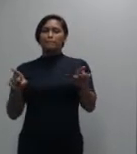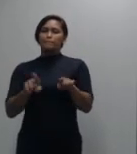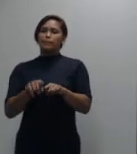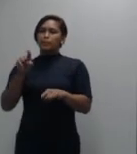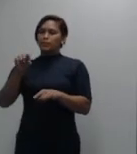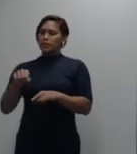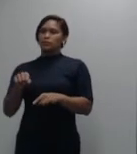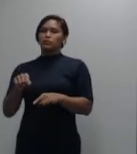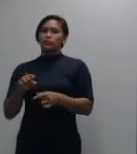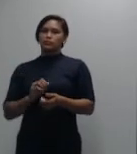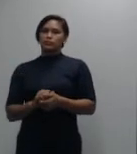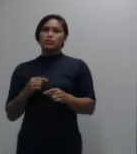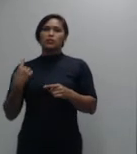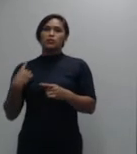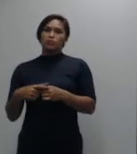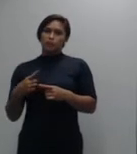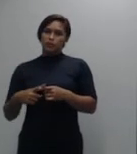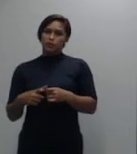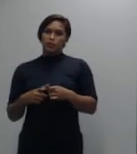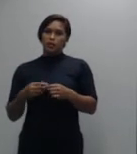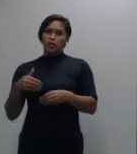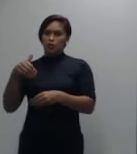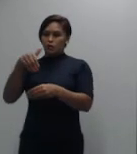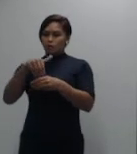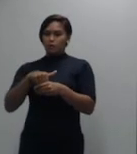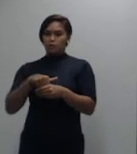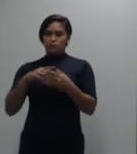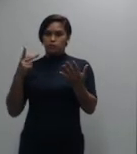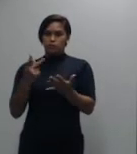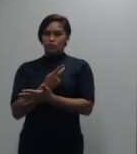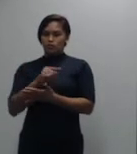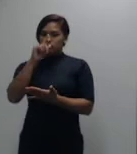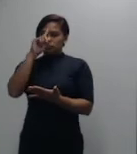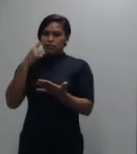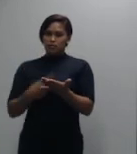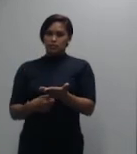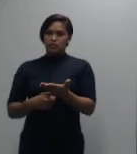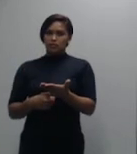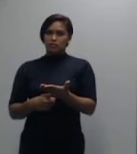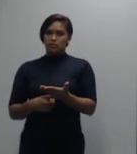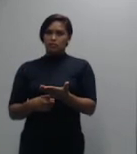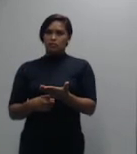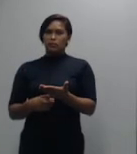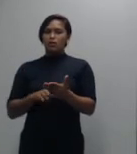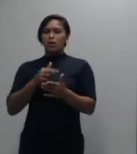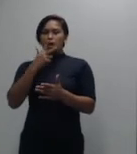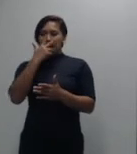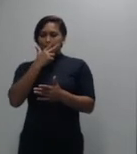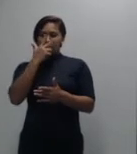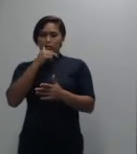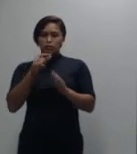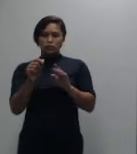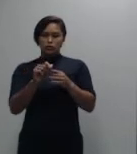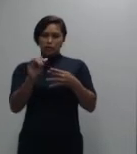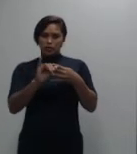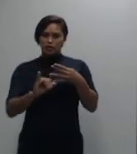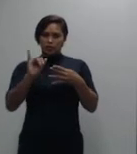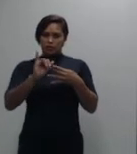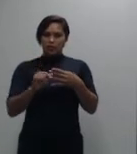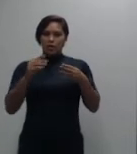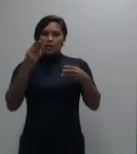caso porque o voto dado na decisão monocrática repetindo uma grave interno e